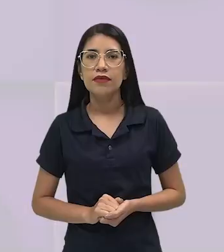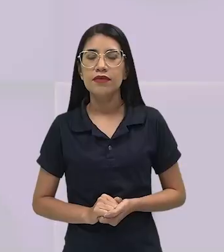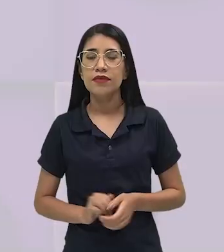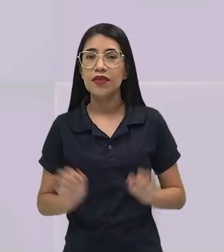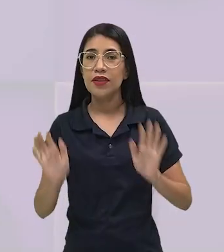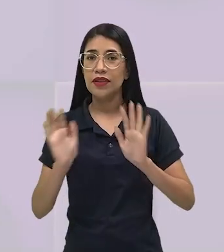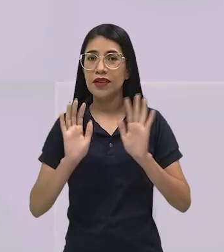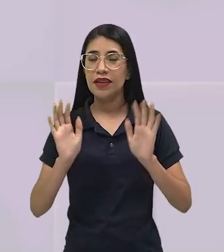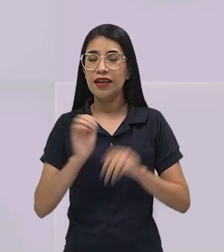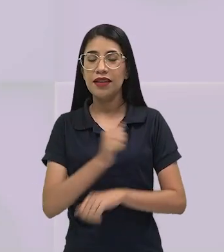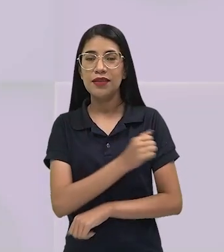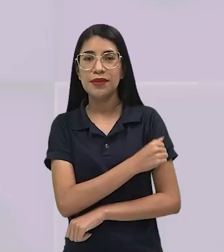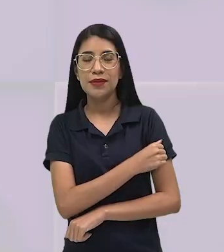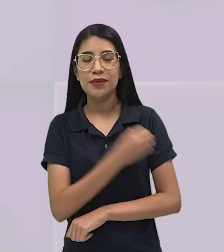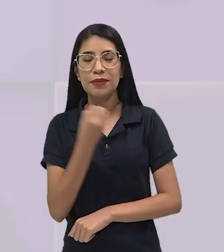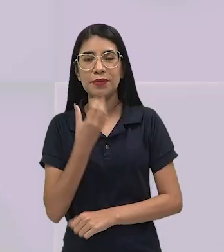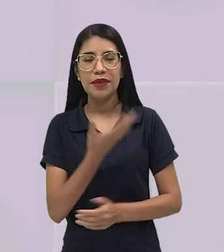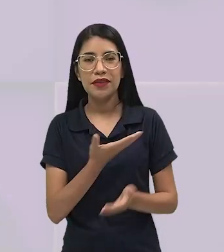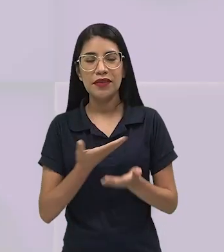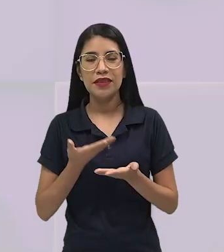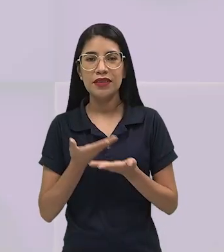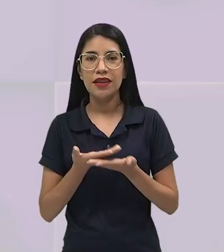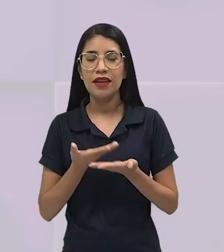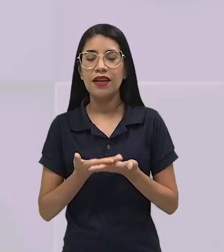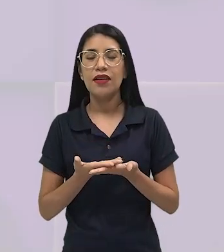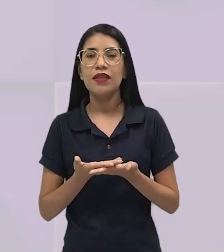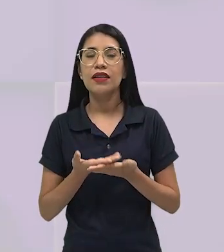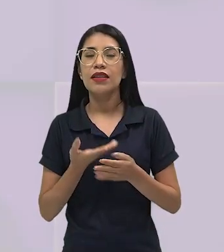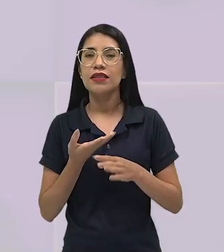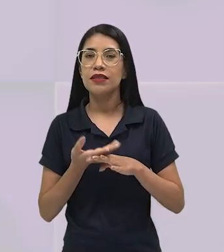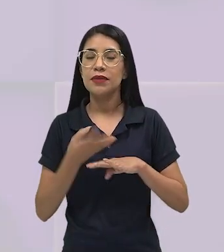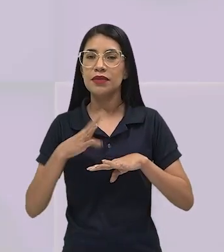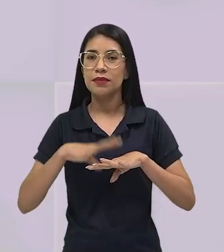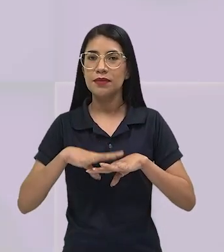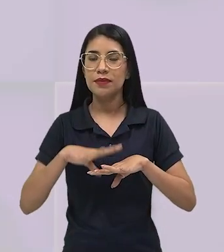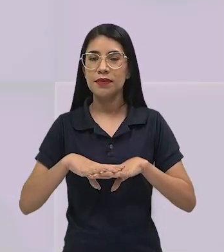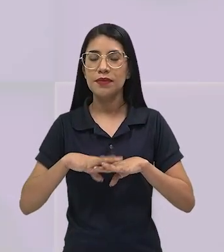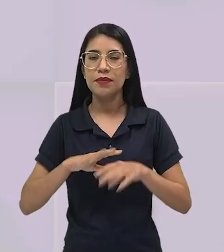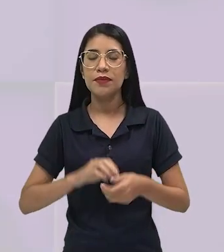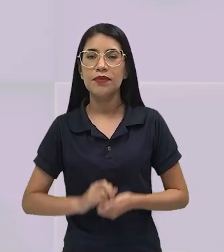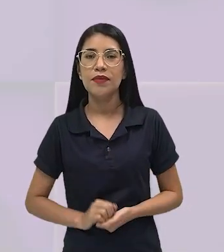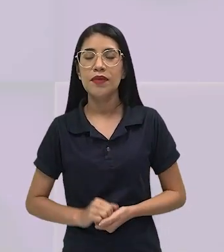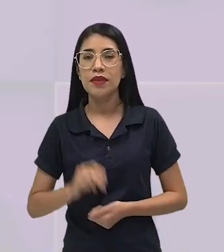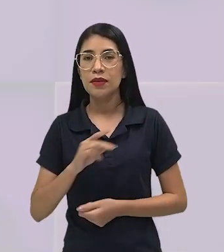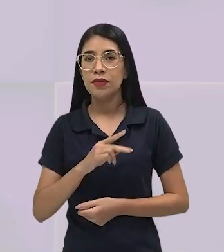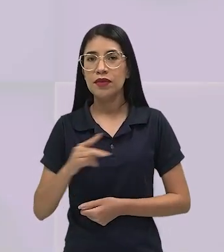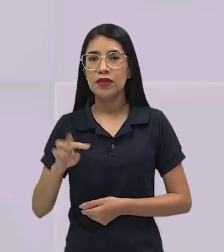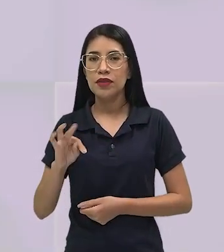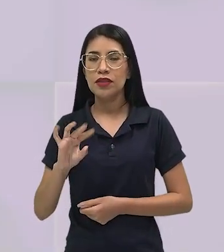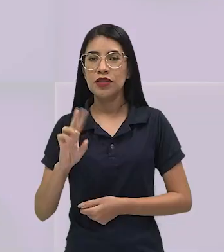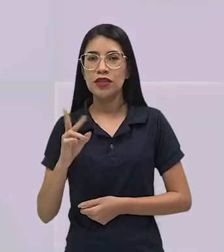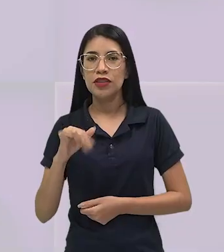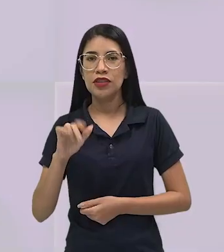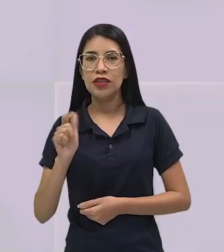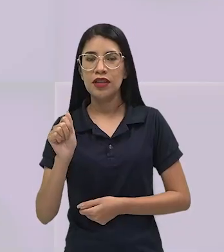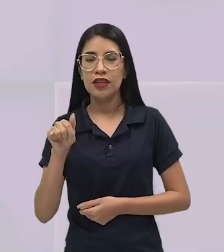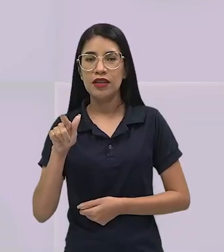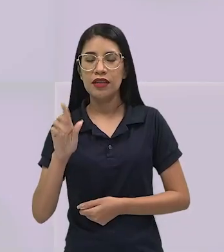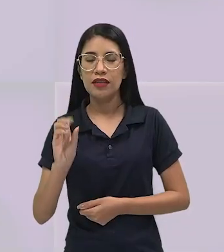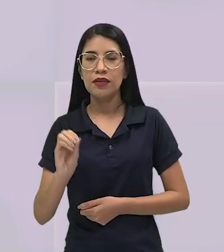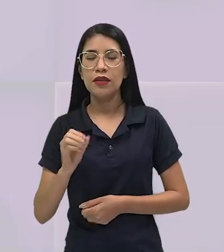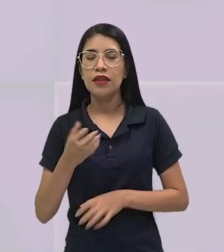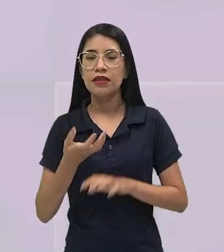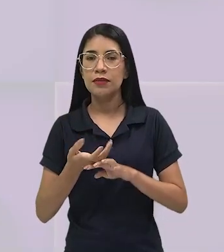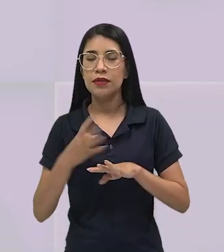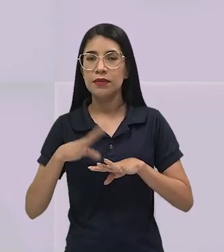Olá, pessoal! Sejam bem-vindos a mais um dia aqui de aula de matemática. Sou o professor Tiago Silva, professor de